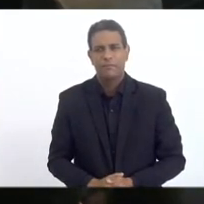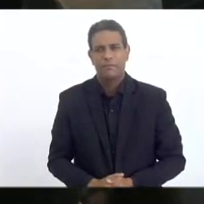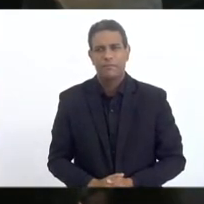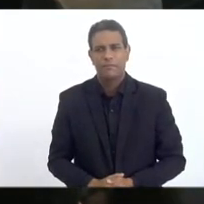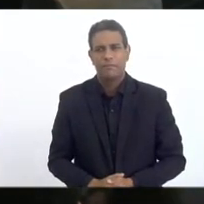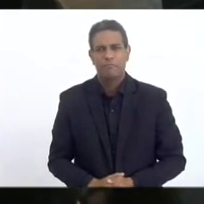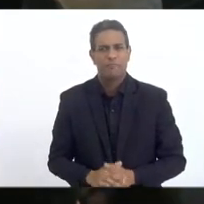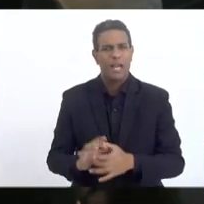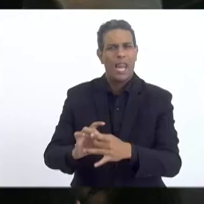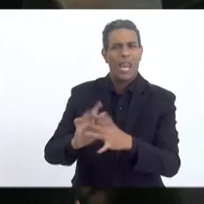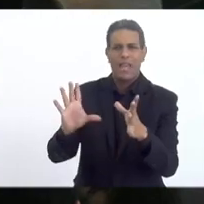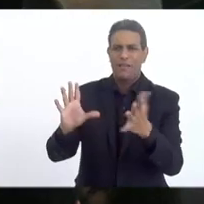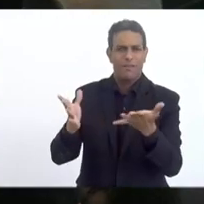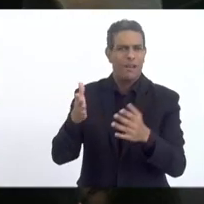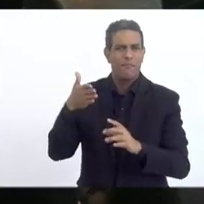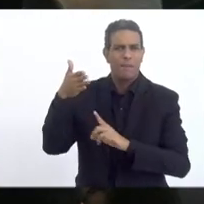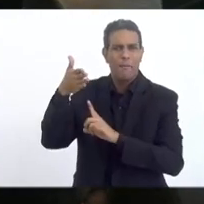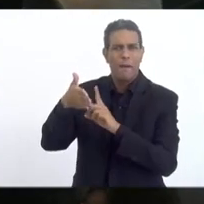Pode ficar à vontade.